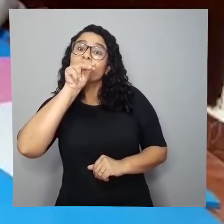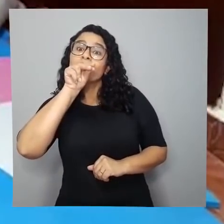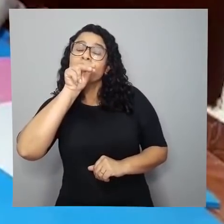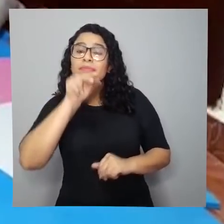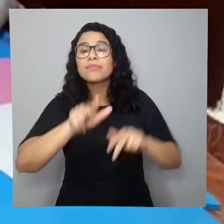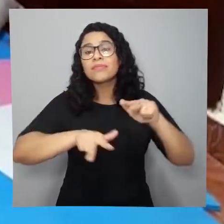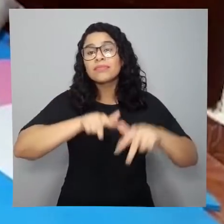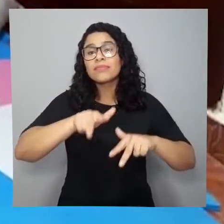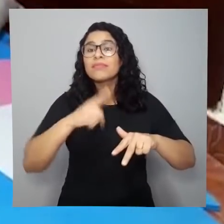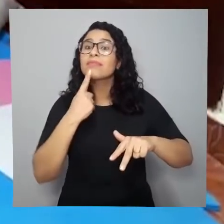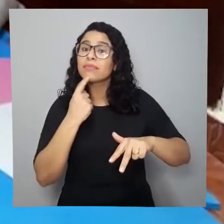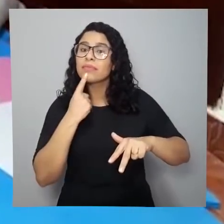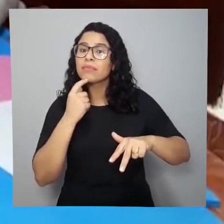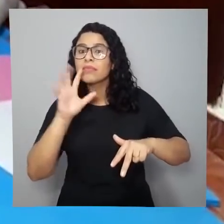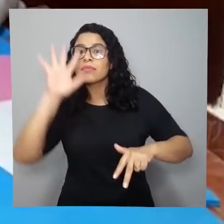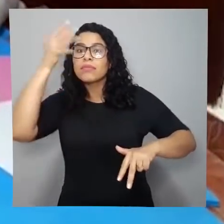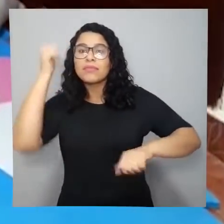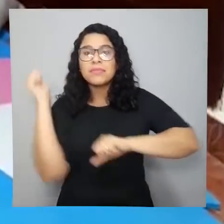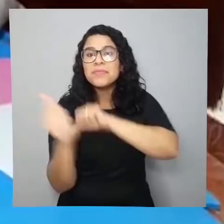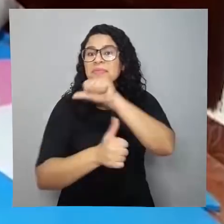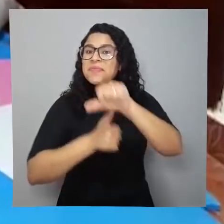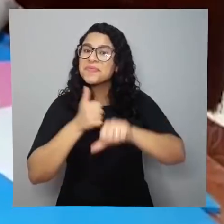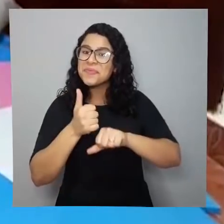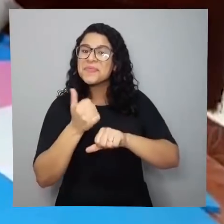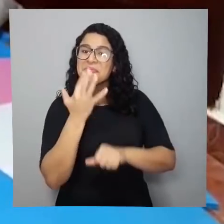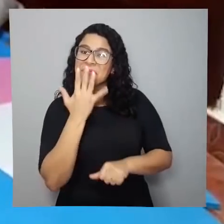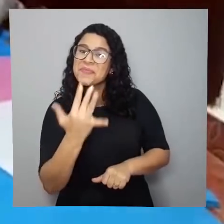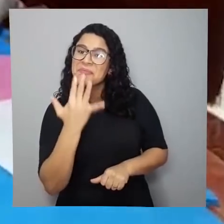vermelho resolveu mudar de cor.